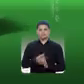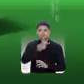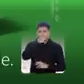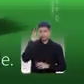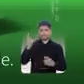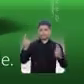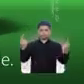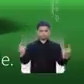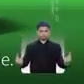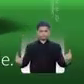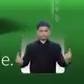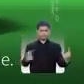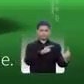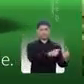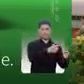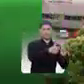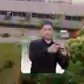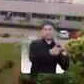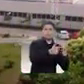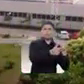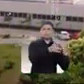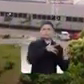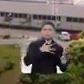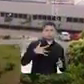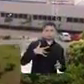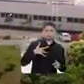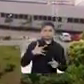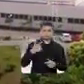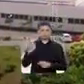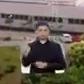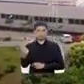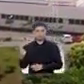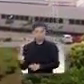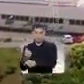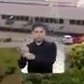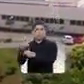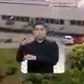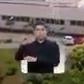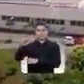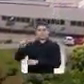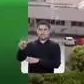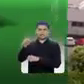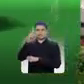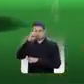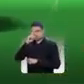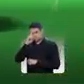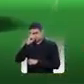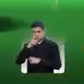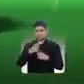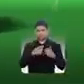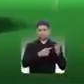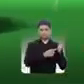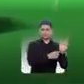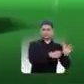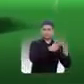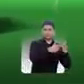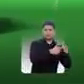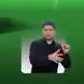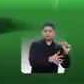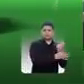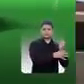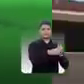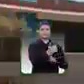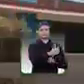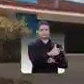um candidato falou sobre os problemas da Saúde outro fez 97 hospitais um candidato falou sobre os problemas da segurança